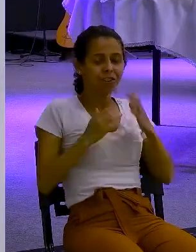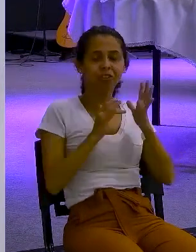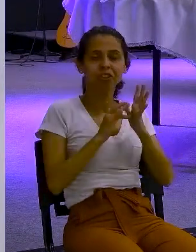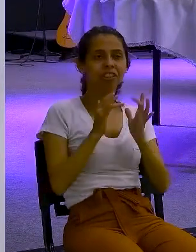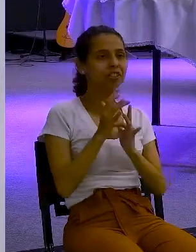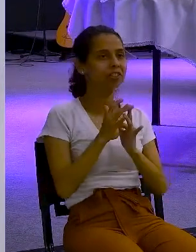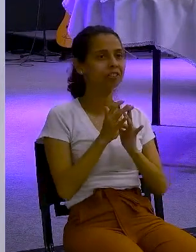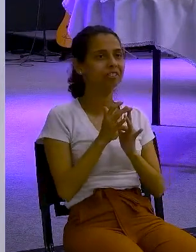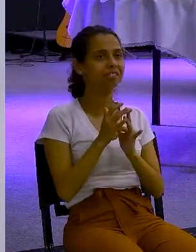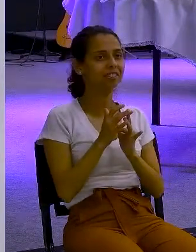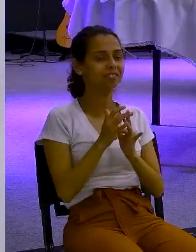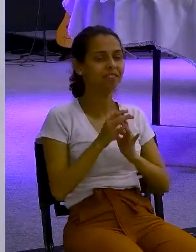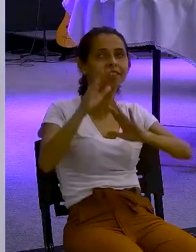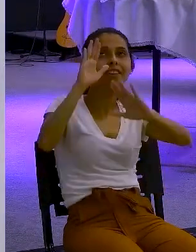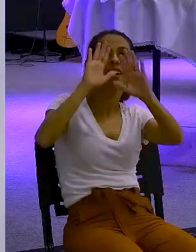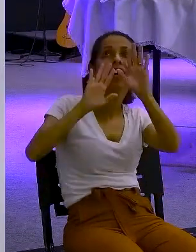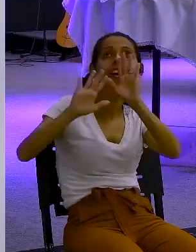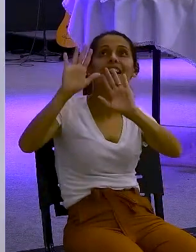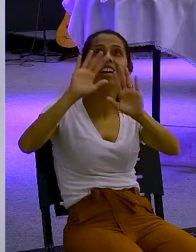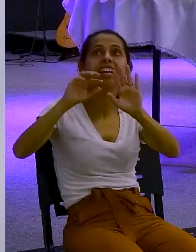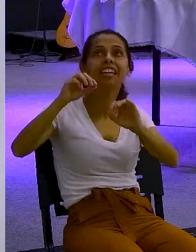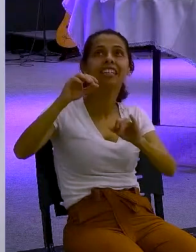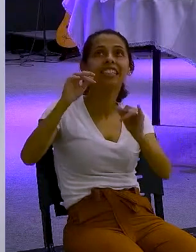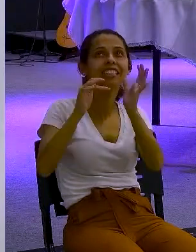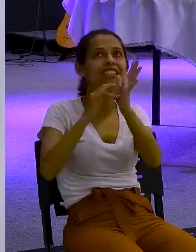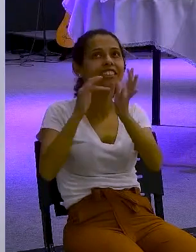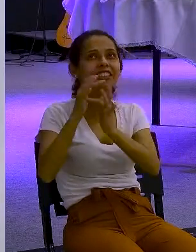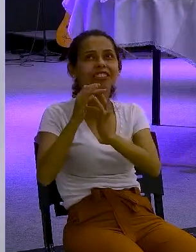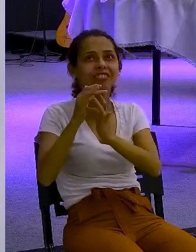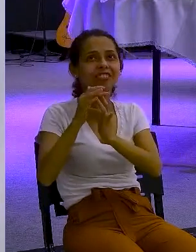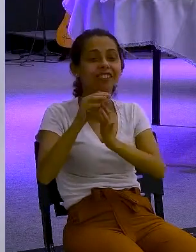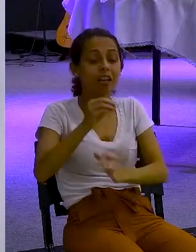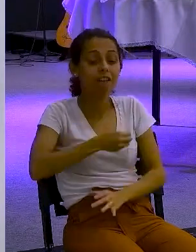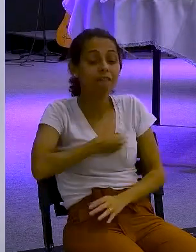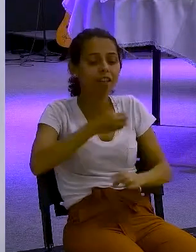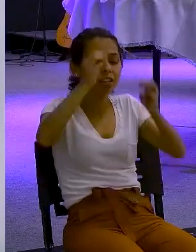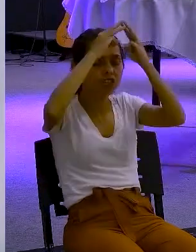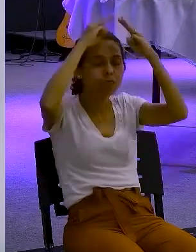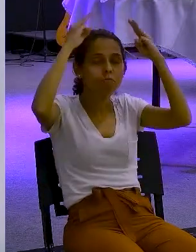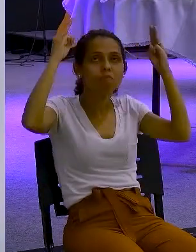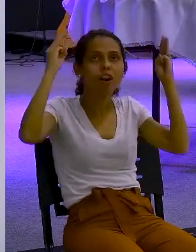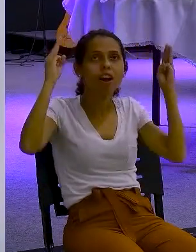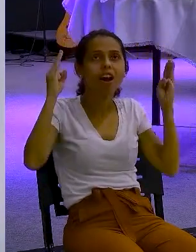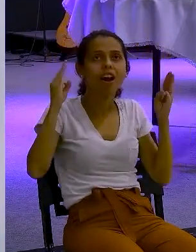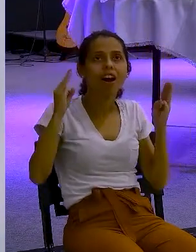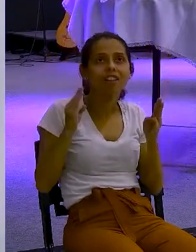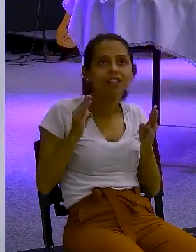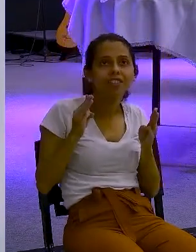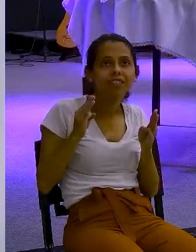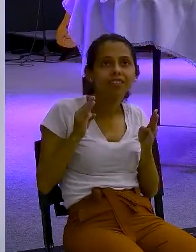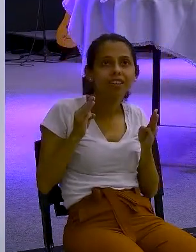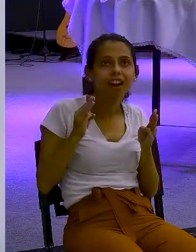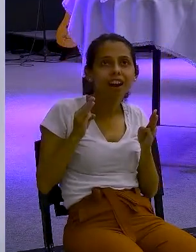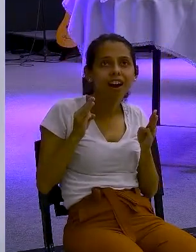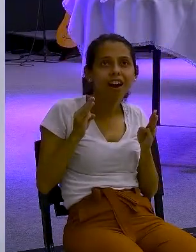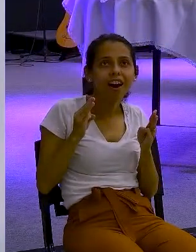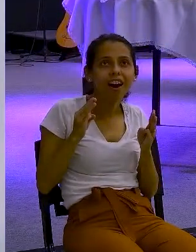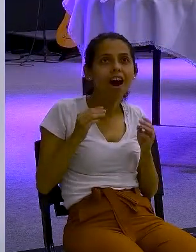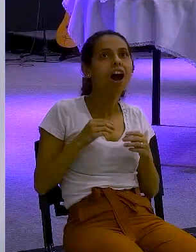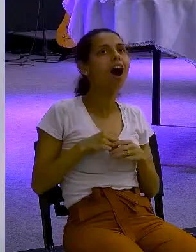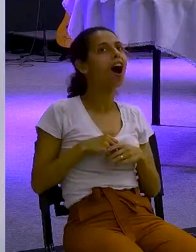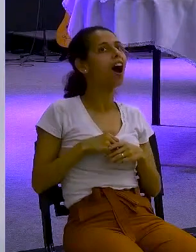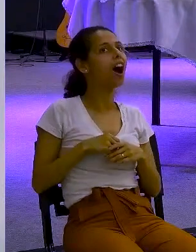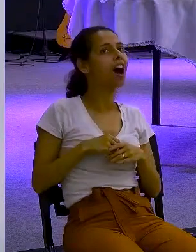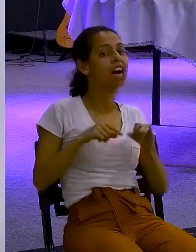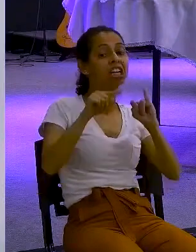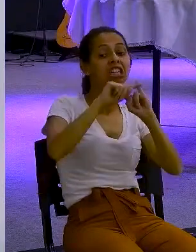E a presença de Jesus na vida de Maria fez com que Isabel exclamasse e falasse: bem-aventurada é